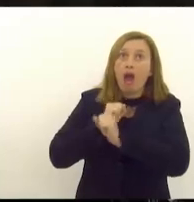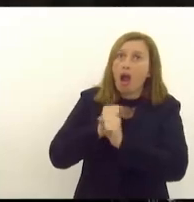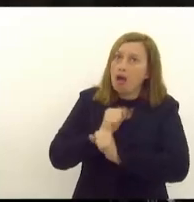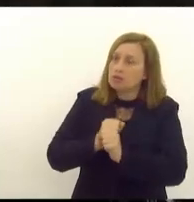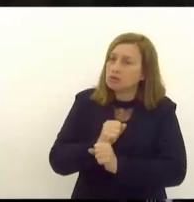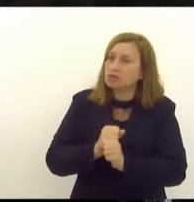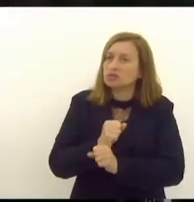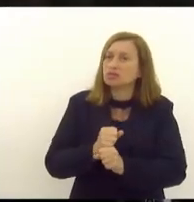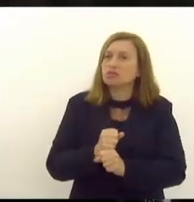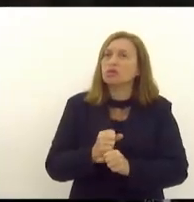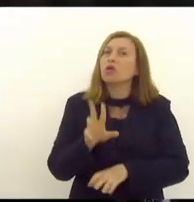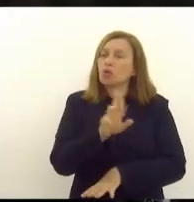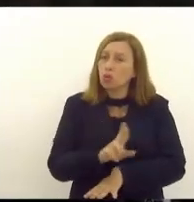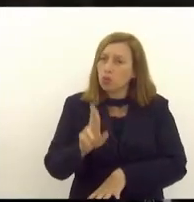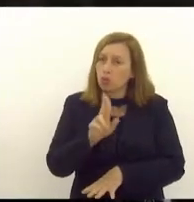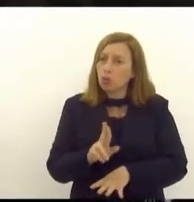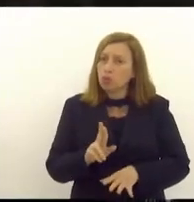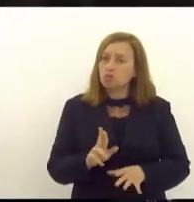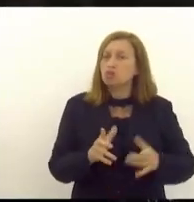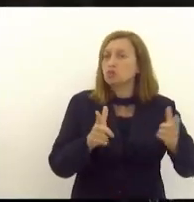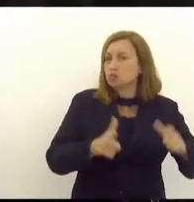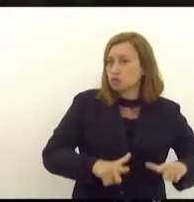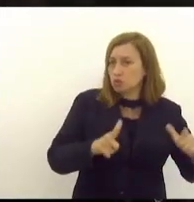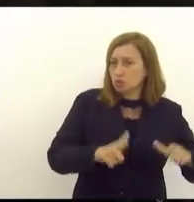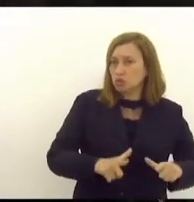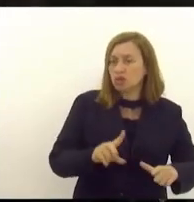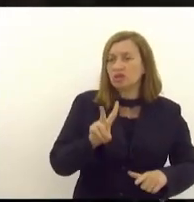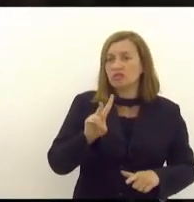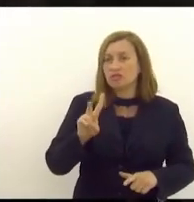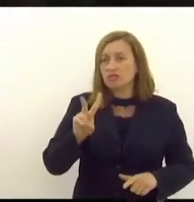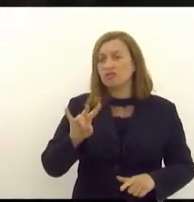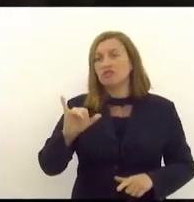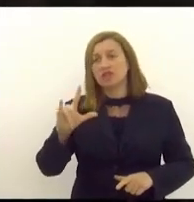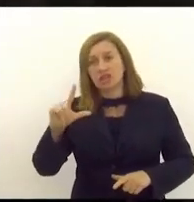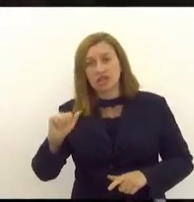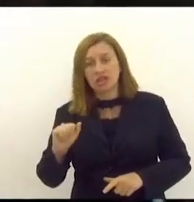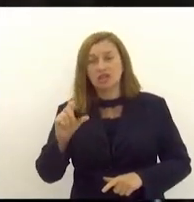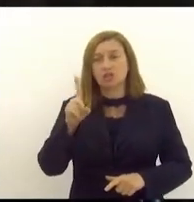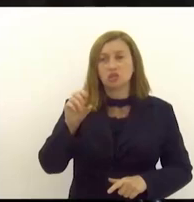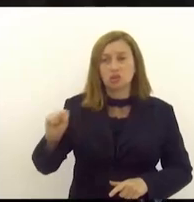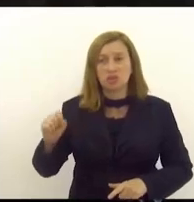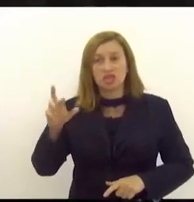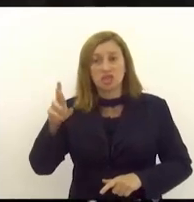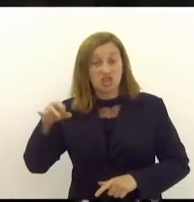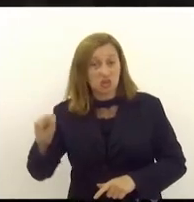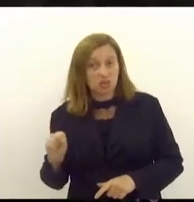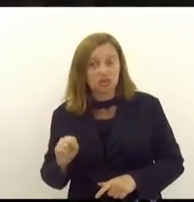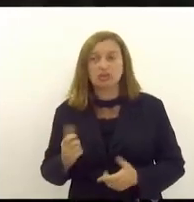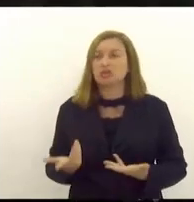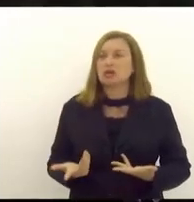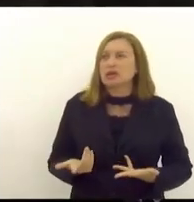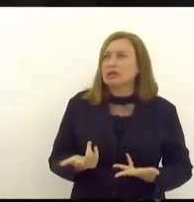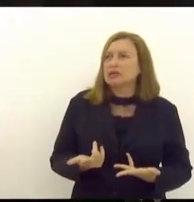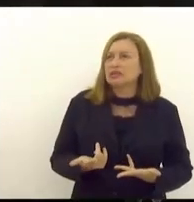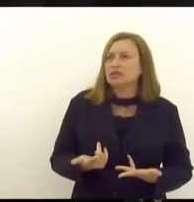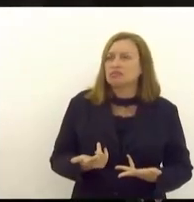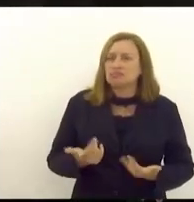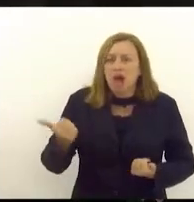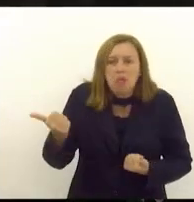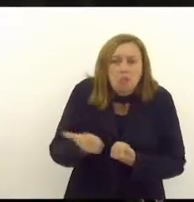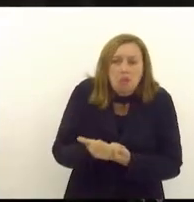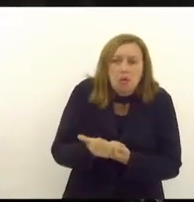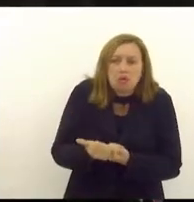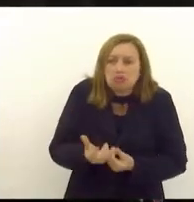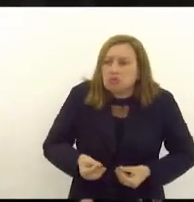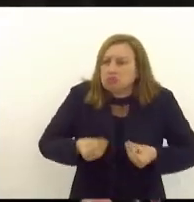faz uso dessas propriedades na Vila dos rios que inclusive não dá o menor apoio